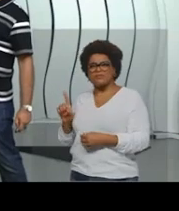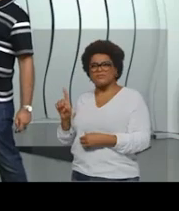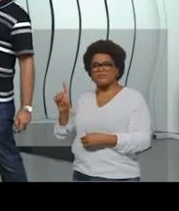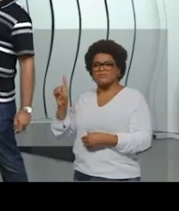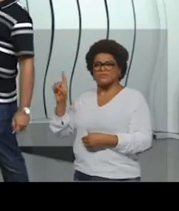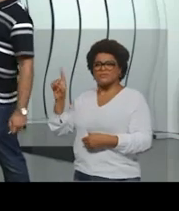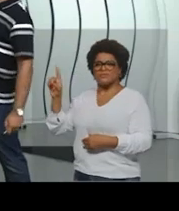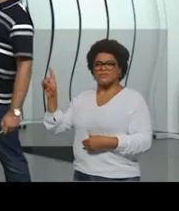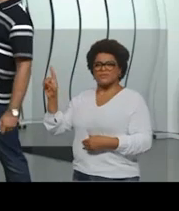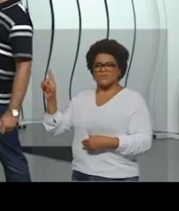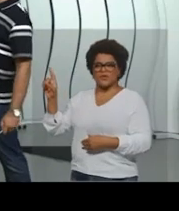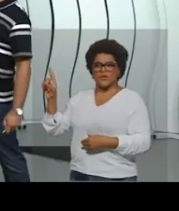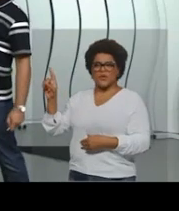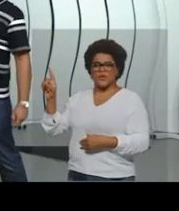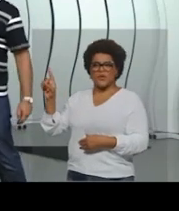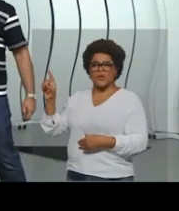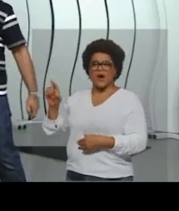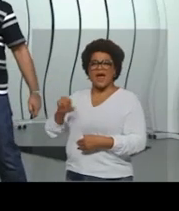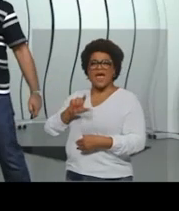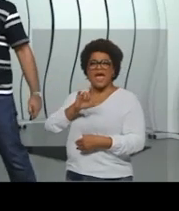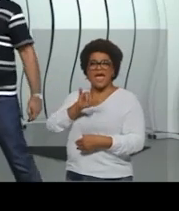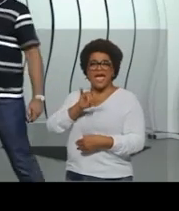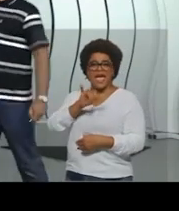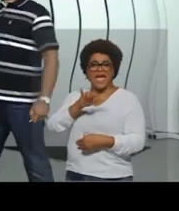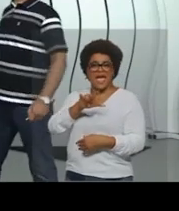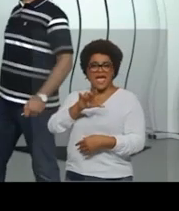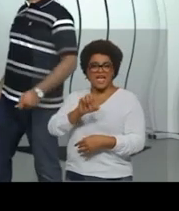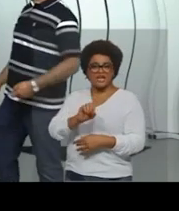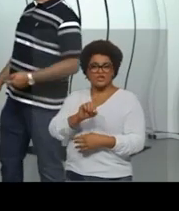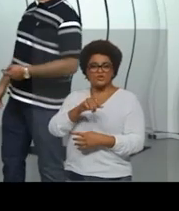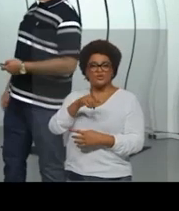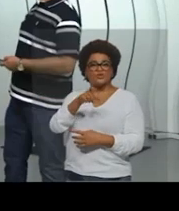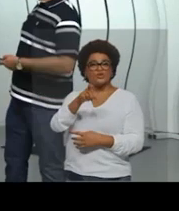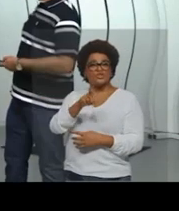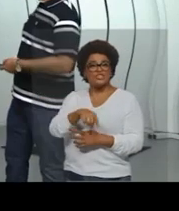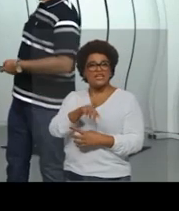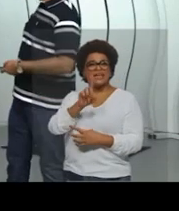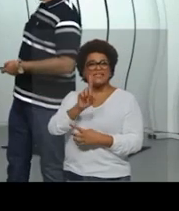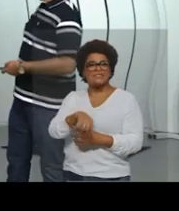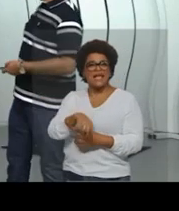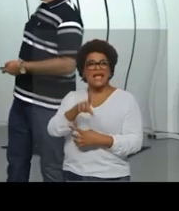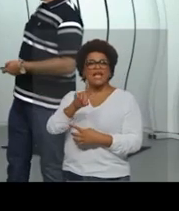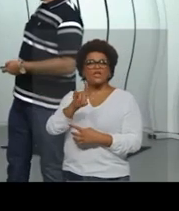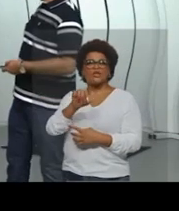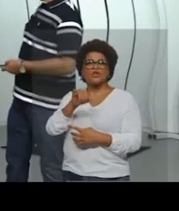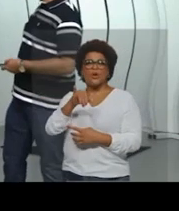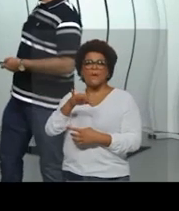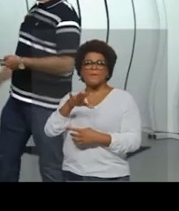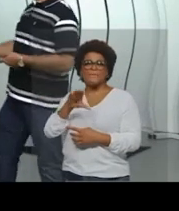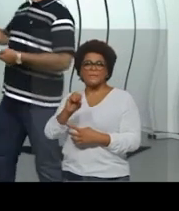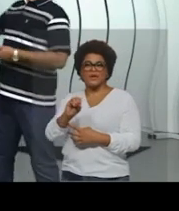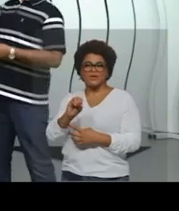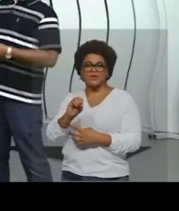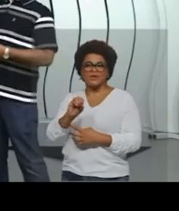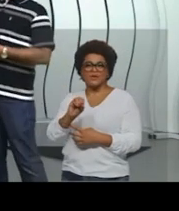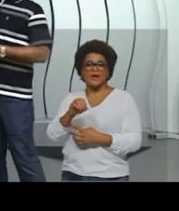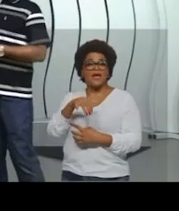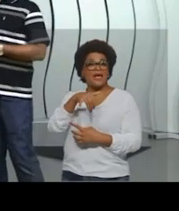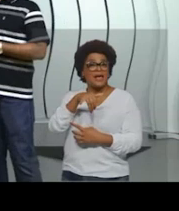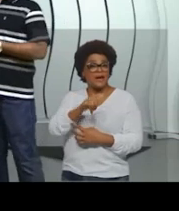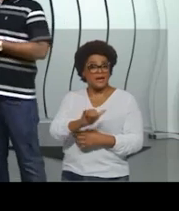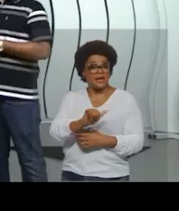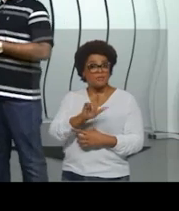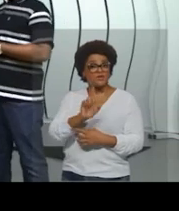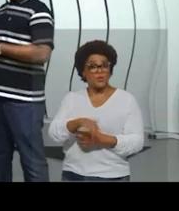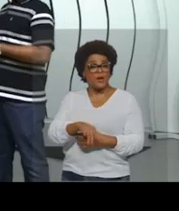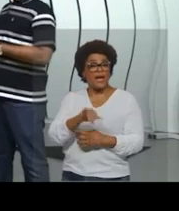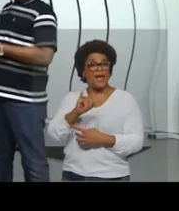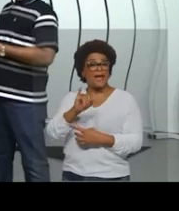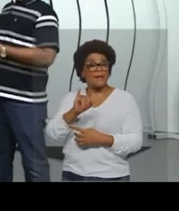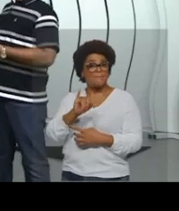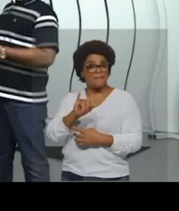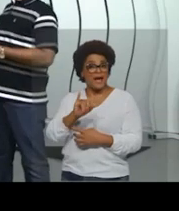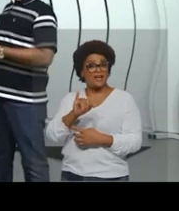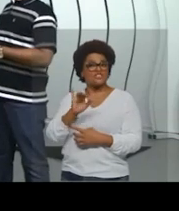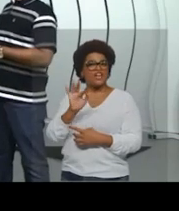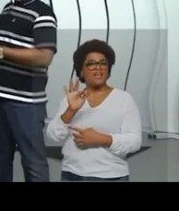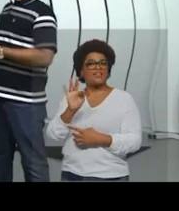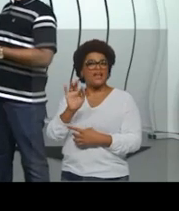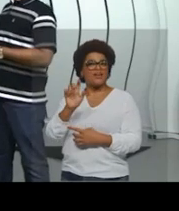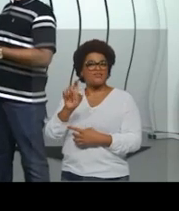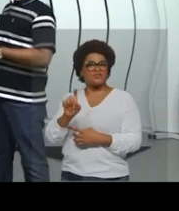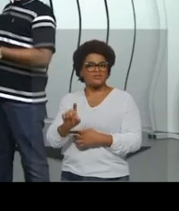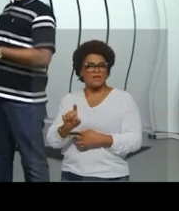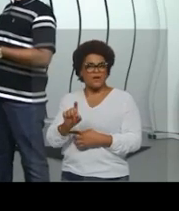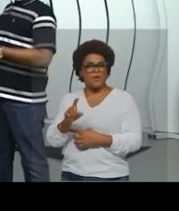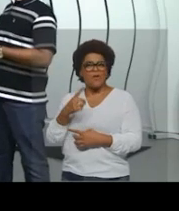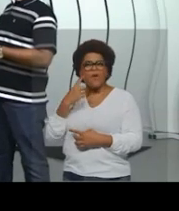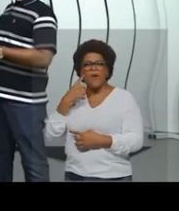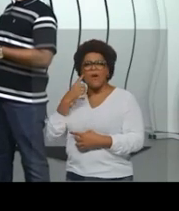seu domínio e a sombra do gráfico no eixo Y é a sua imagem da função. Visualização da função, uma máquina,